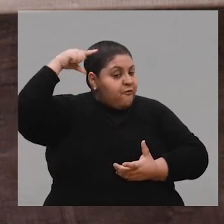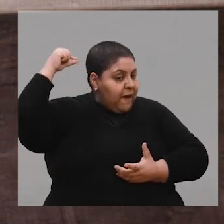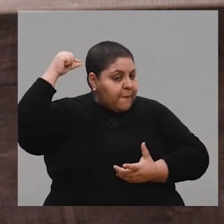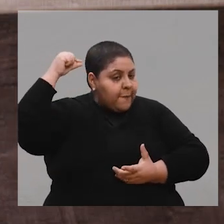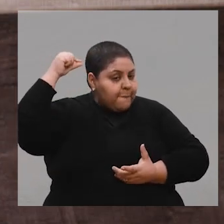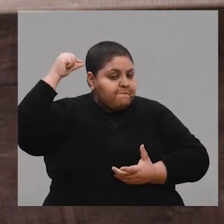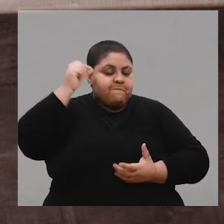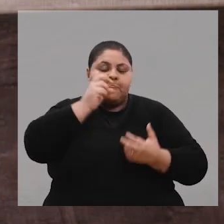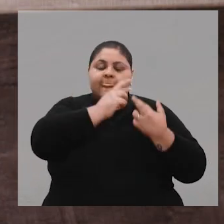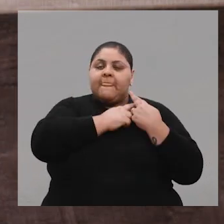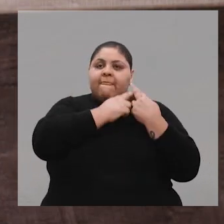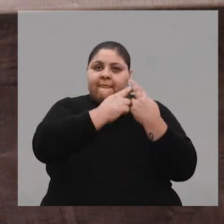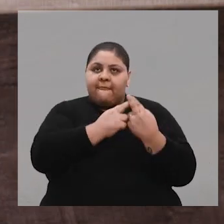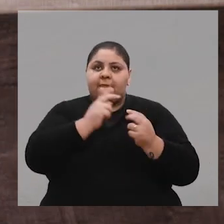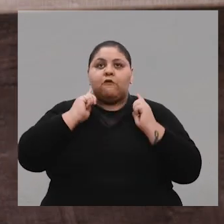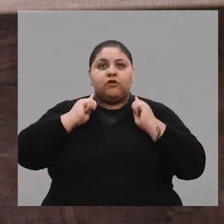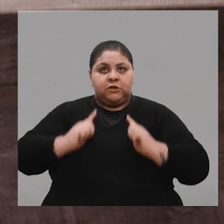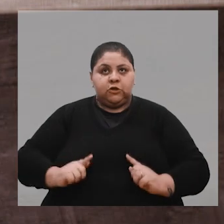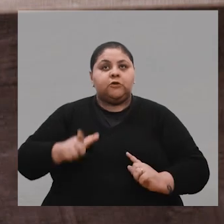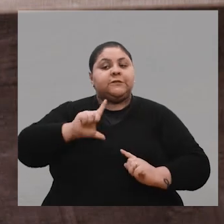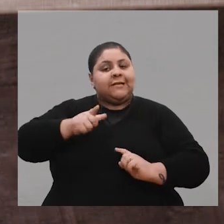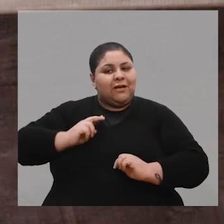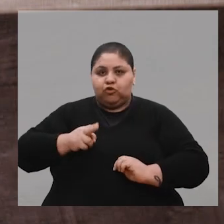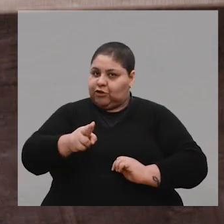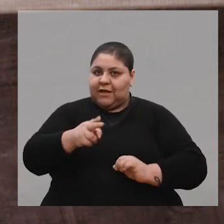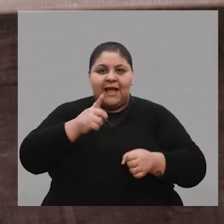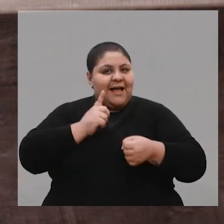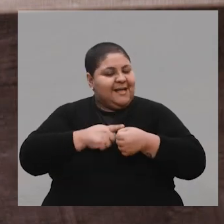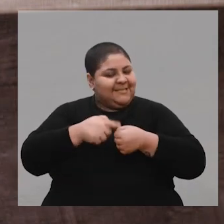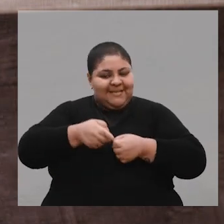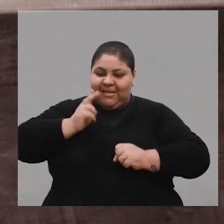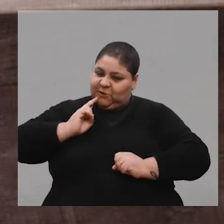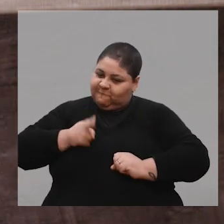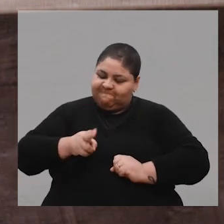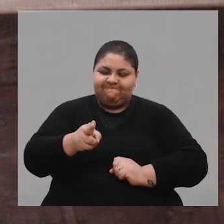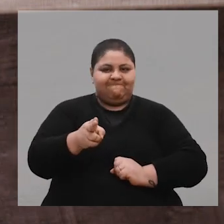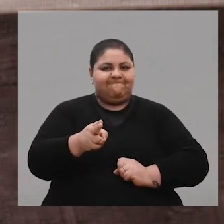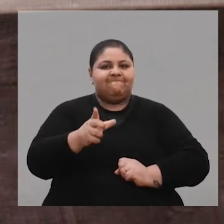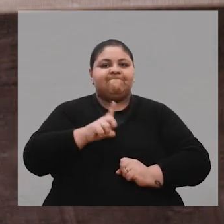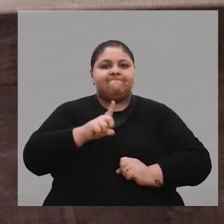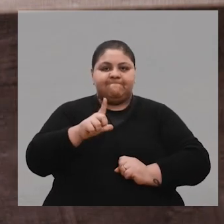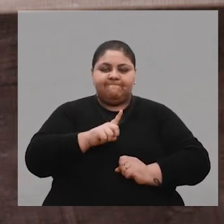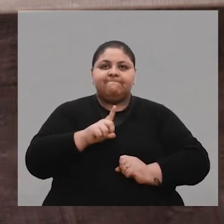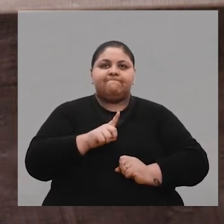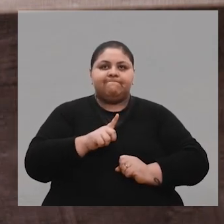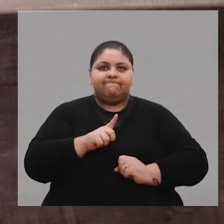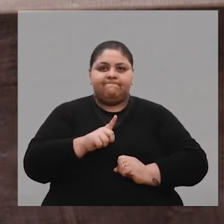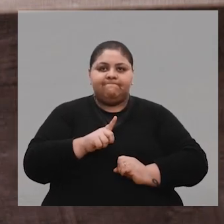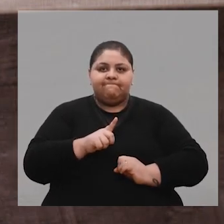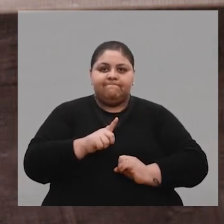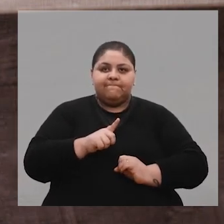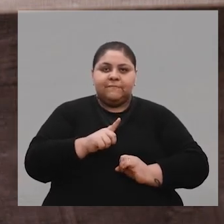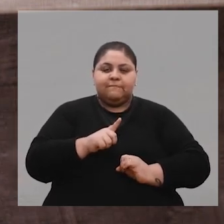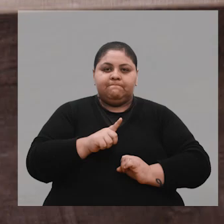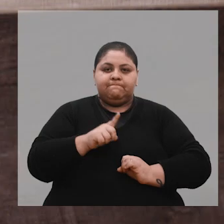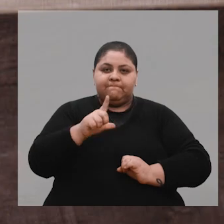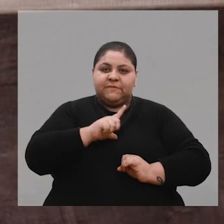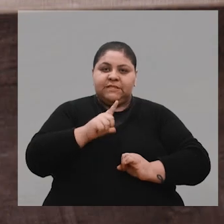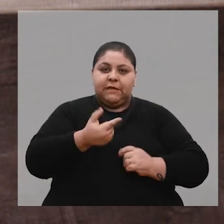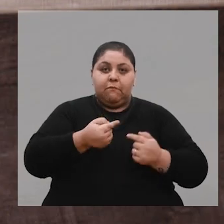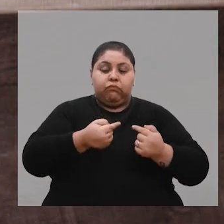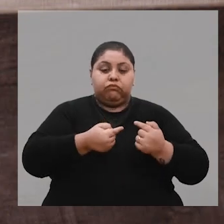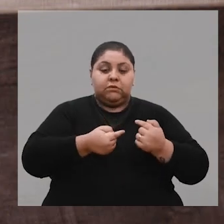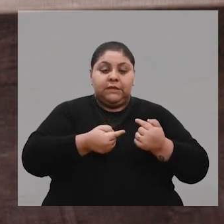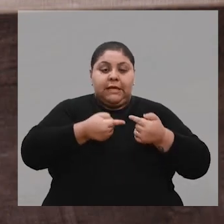do gestor, elas têm que ter continuidade. A cidade, né? Não para. Não para. Então, a gente também tem que ter aquele, mesmo tendo